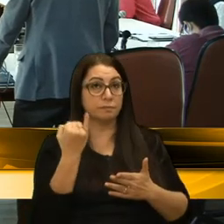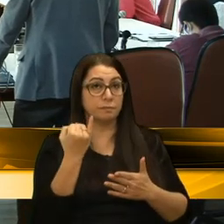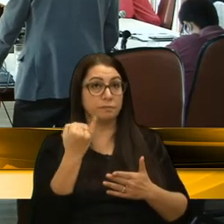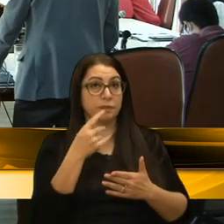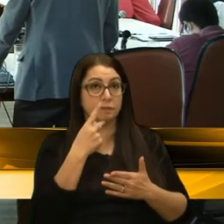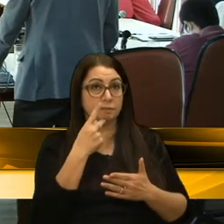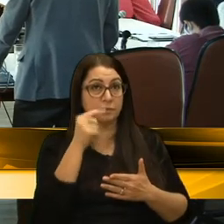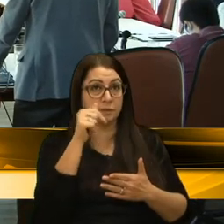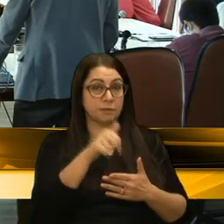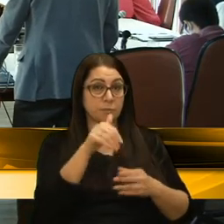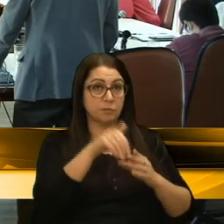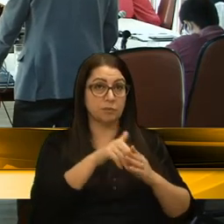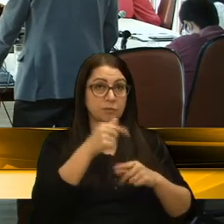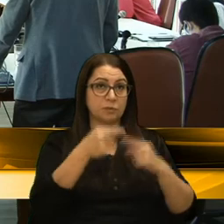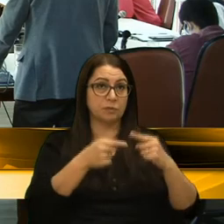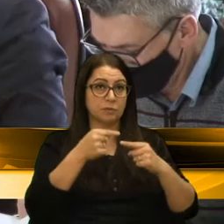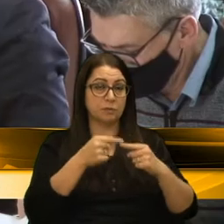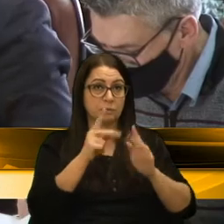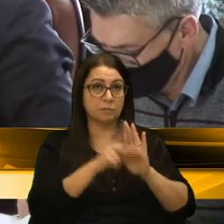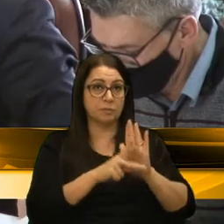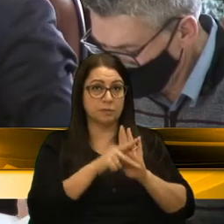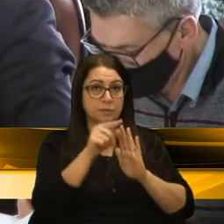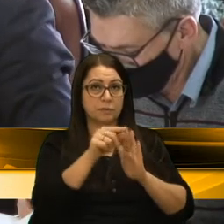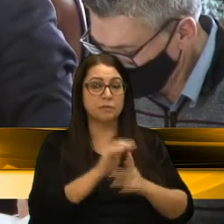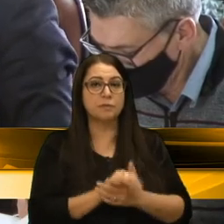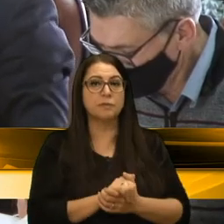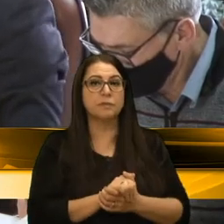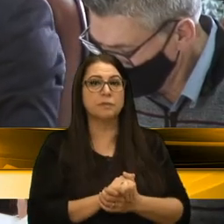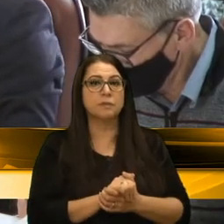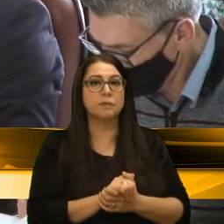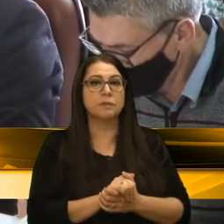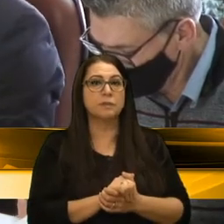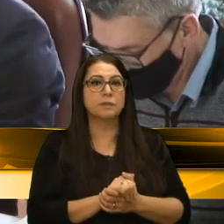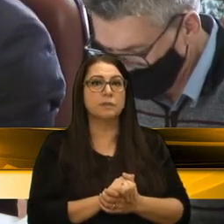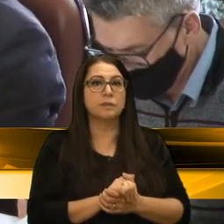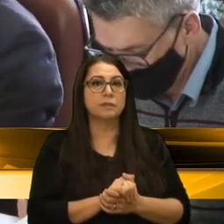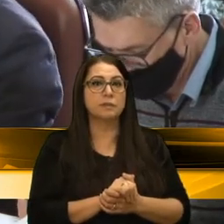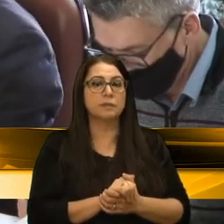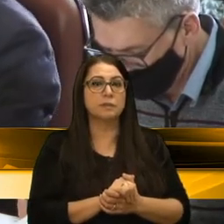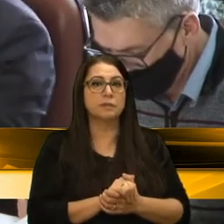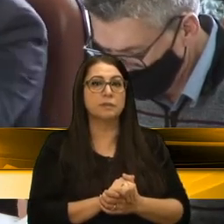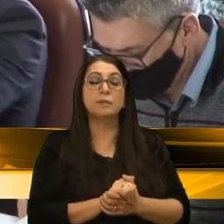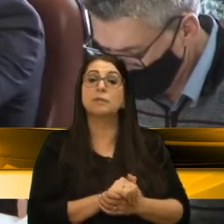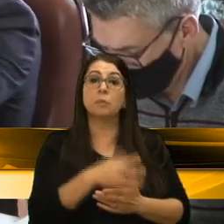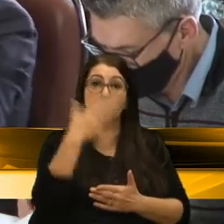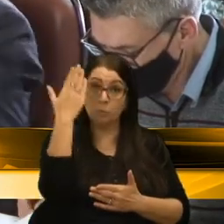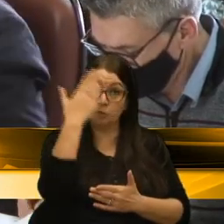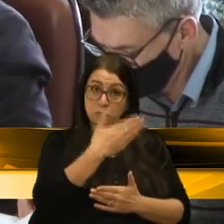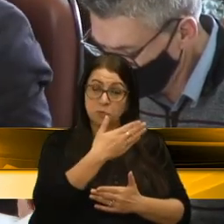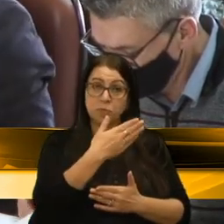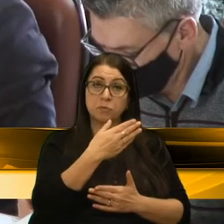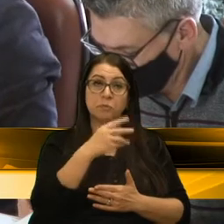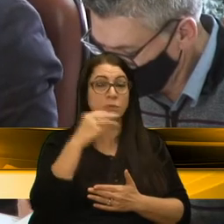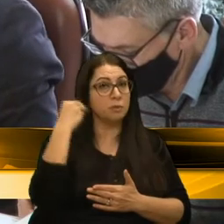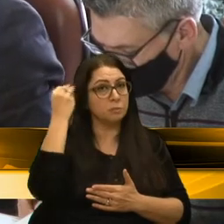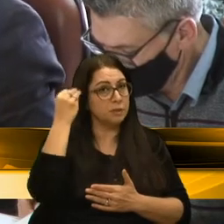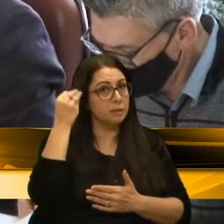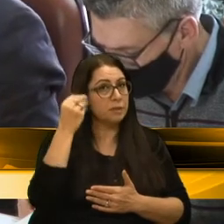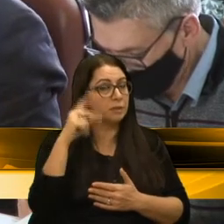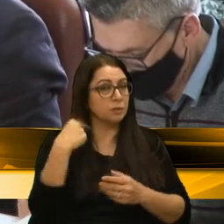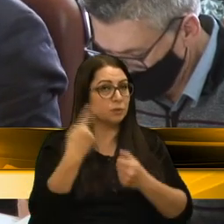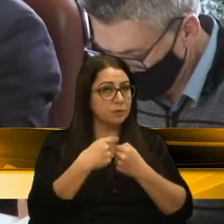que estamos aqui hoje discutindo, esse projeto de Vossa Excelência, que constatou, né, pela sua vivência em nossa